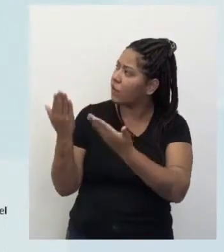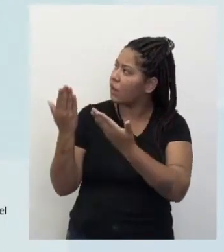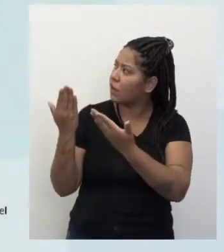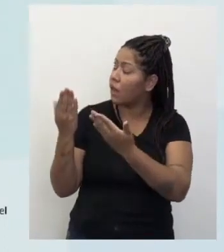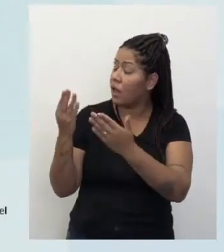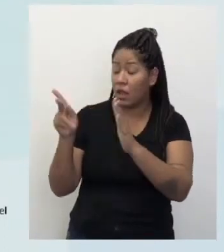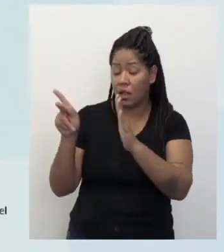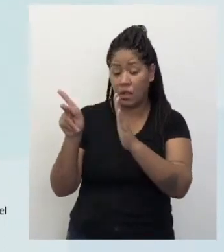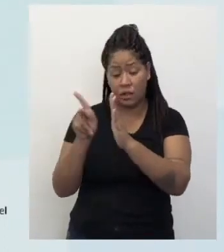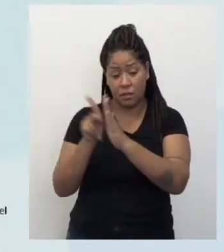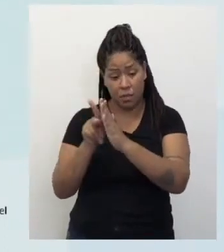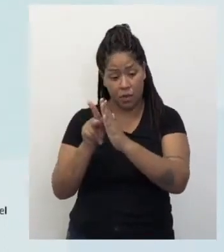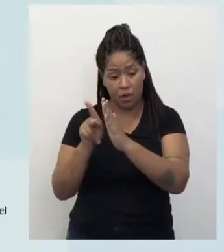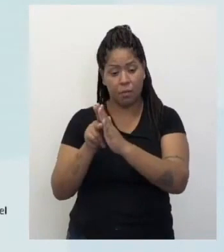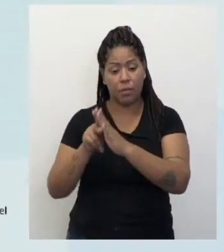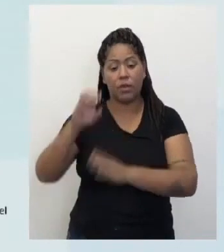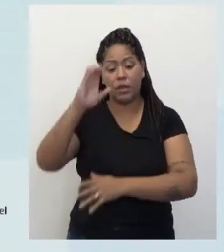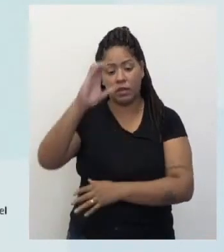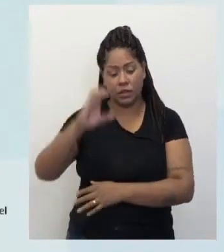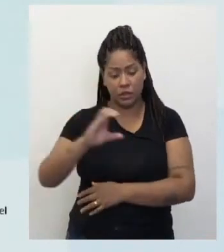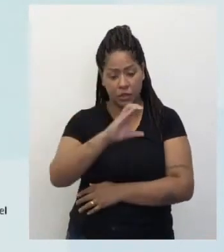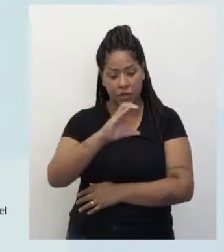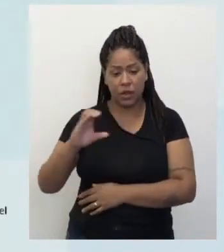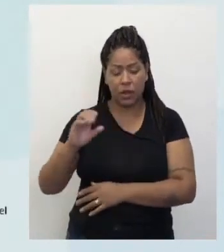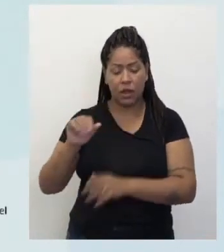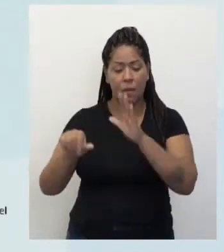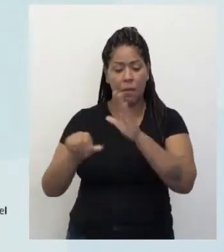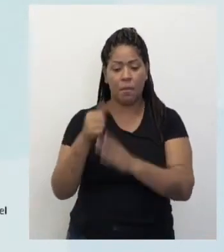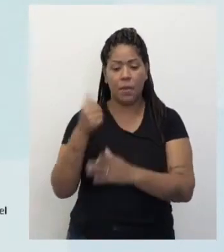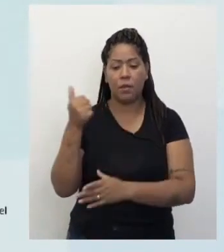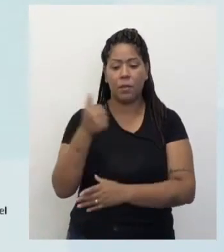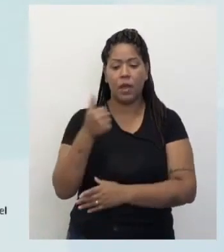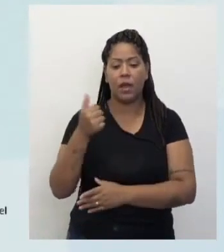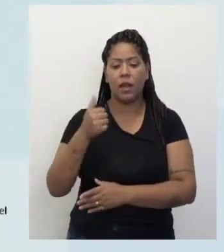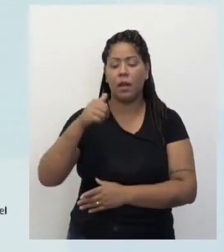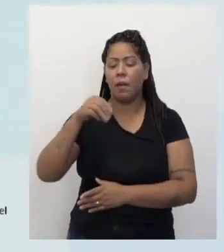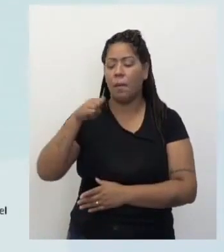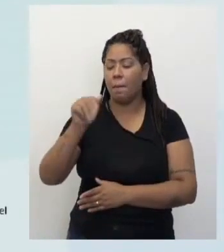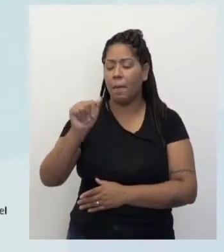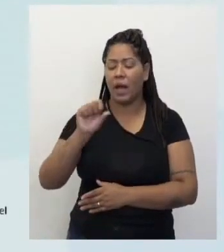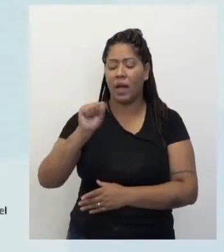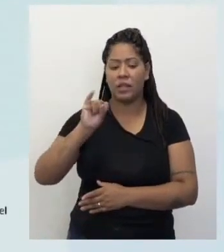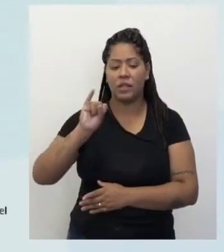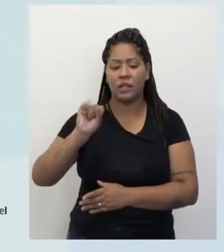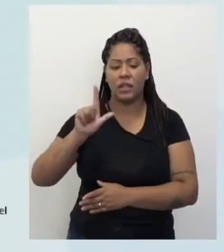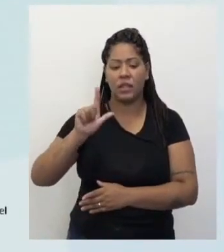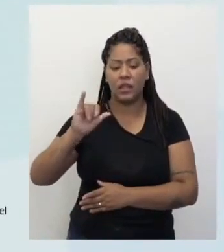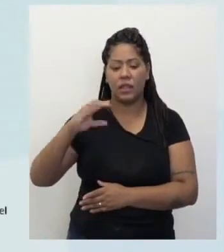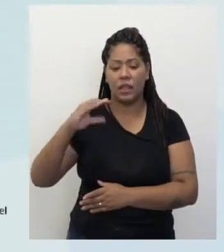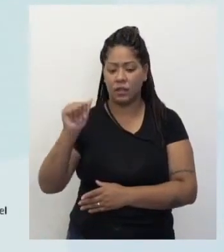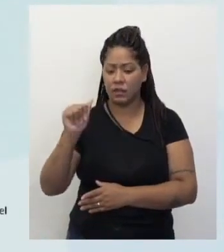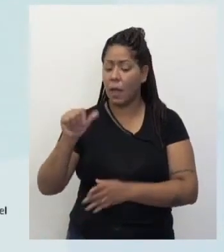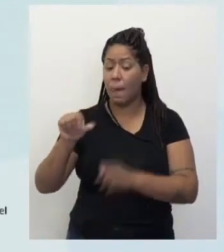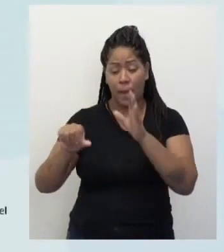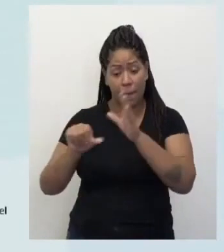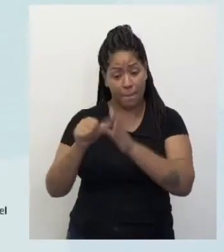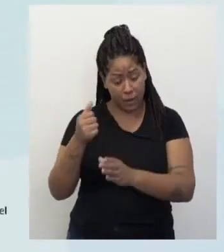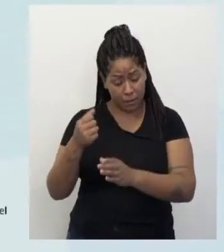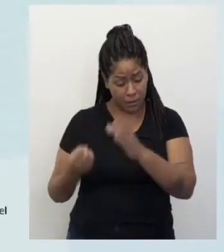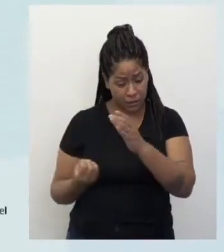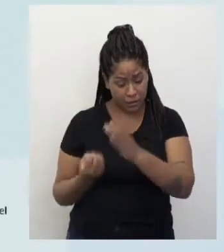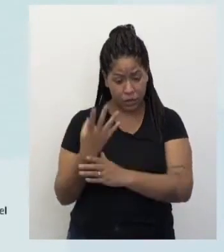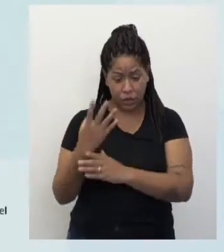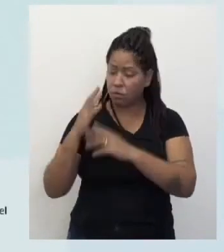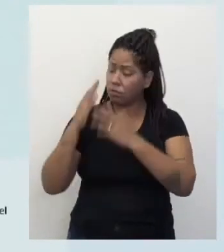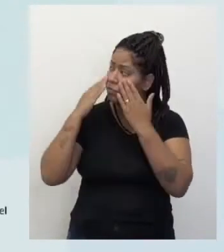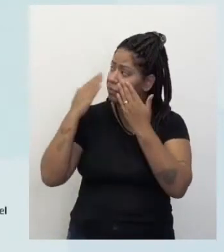religiosos de grande magnitude, a primeira delas é a Basílica de Santa Sofia, a primeira do mundo aí. Inclusive foi a mãe